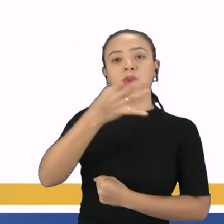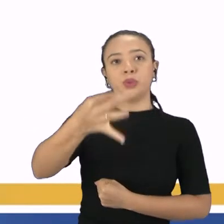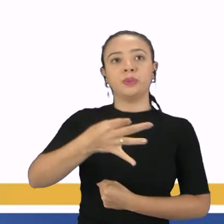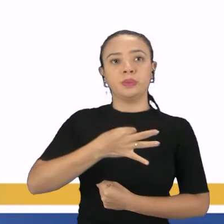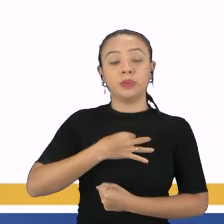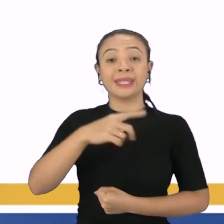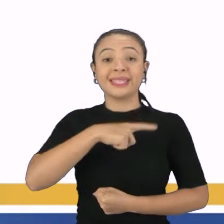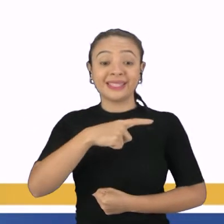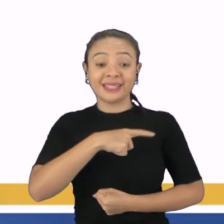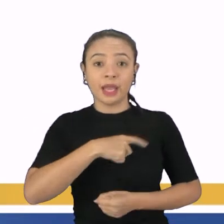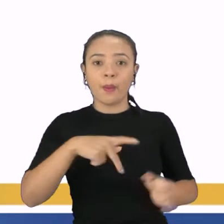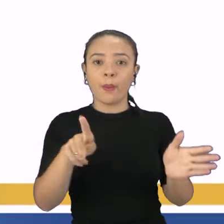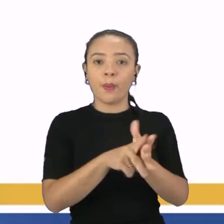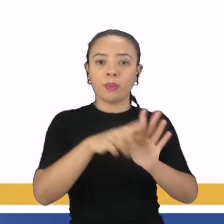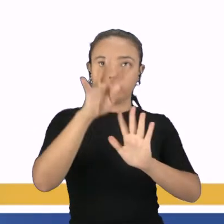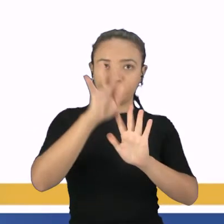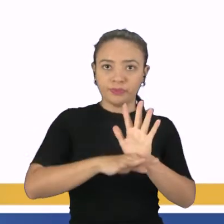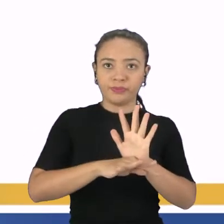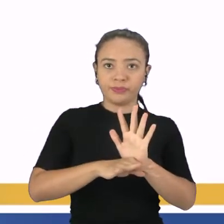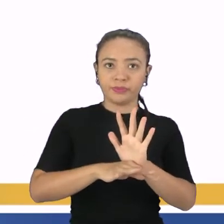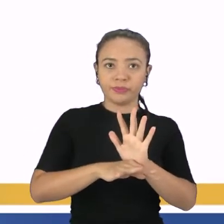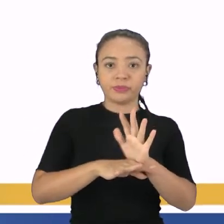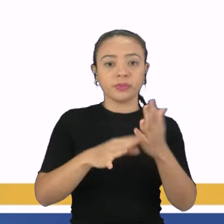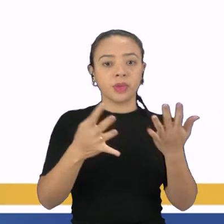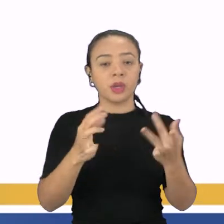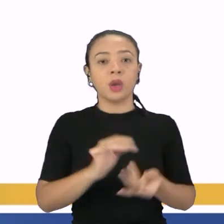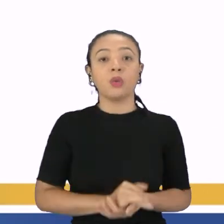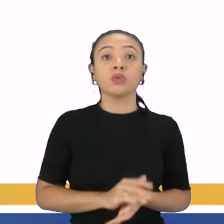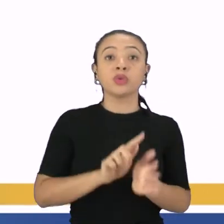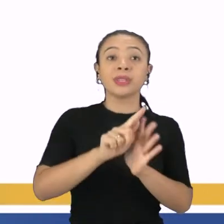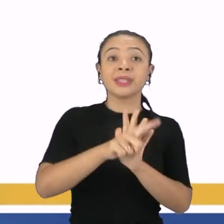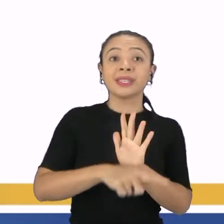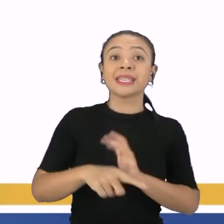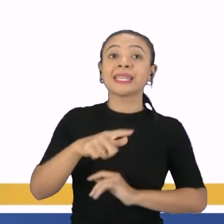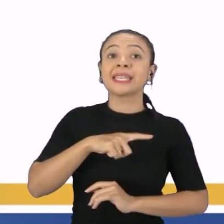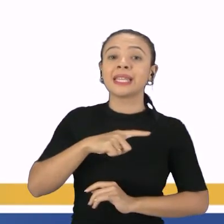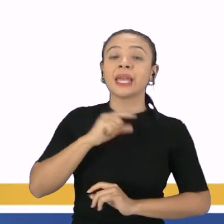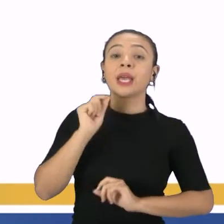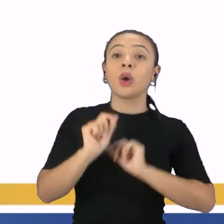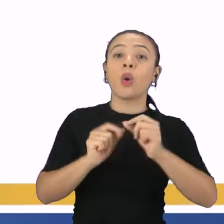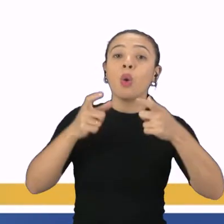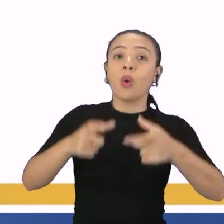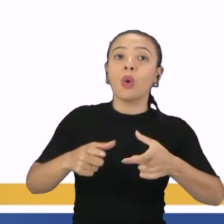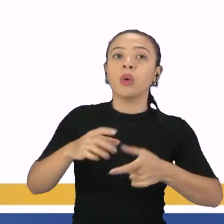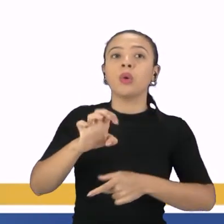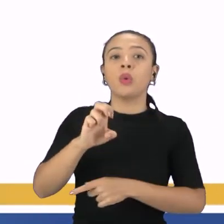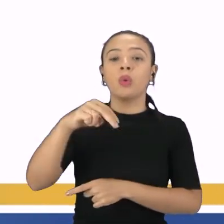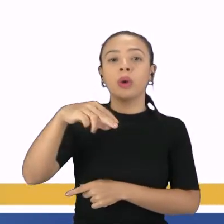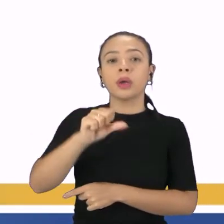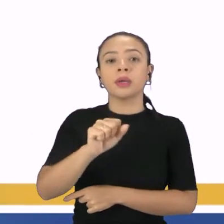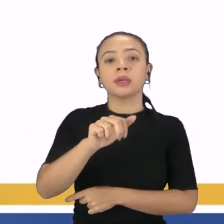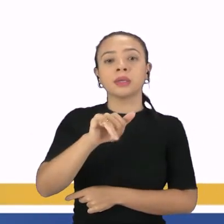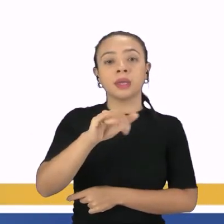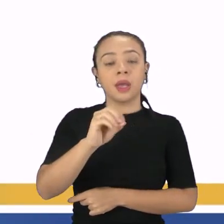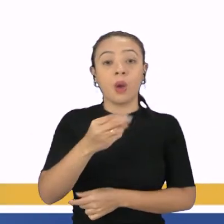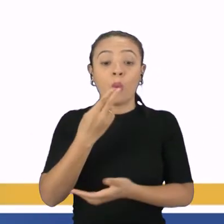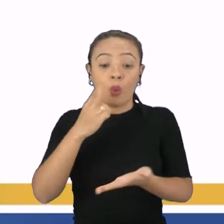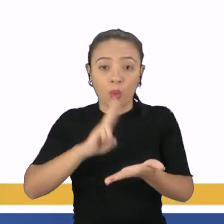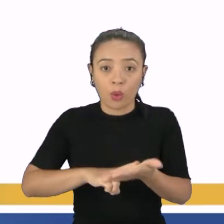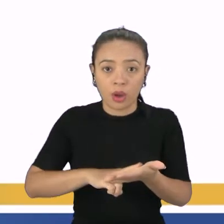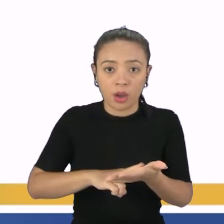no texto. Os gêneros que se apropriam da estrutura dissertativa são o ensaio, a carta